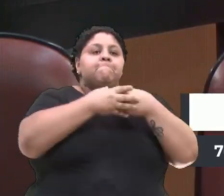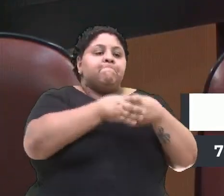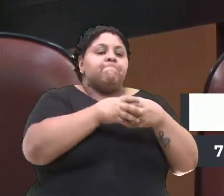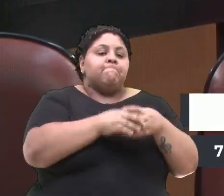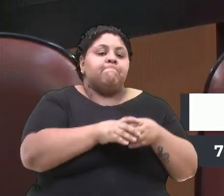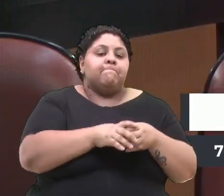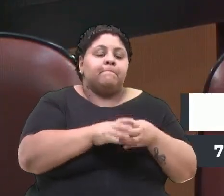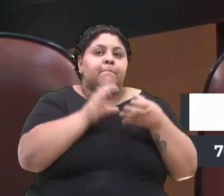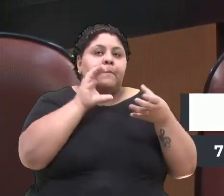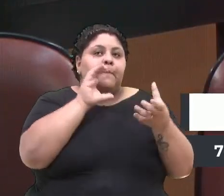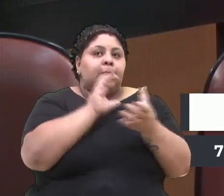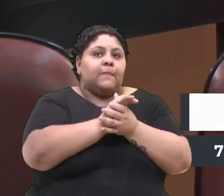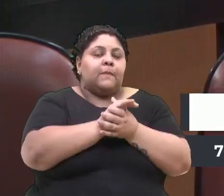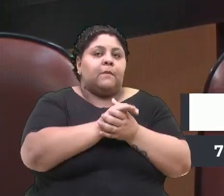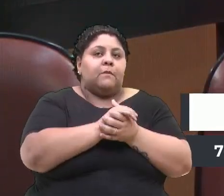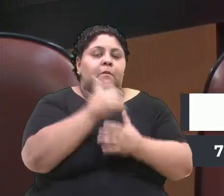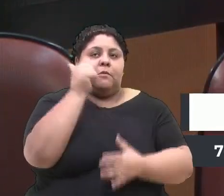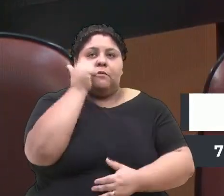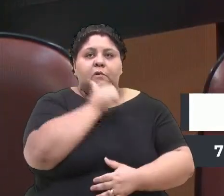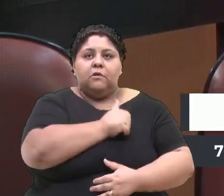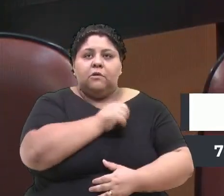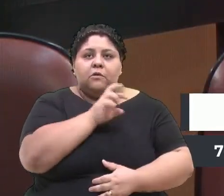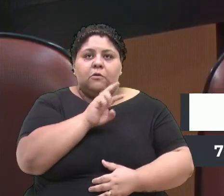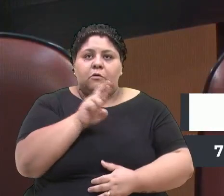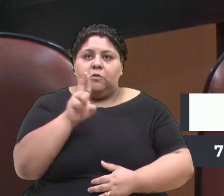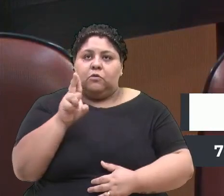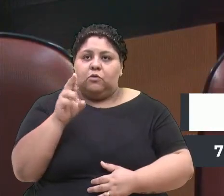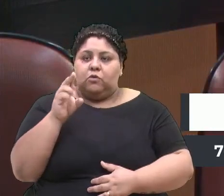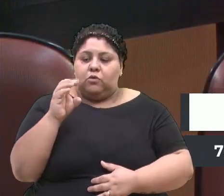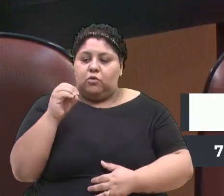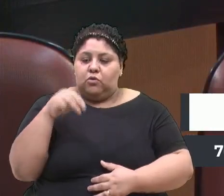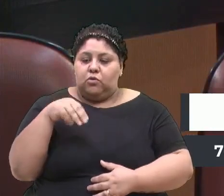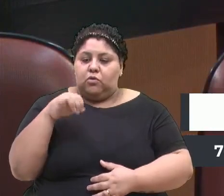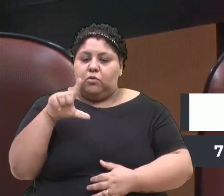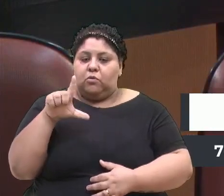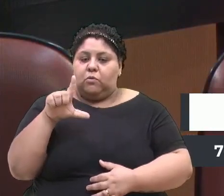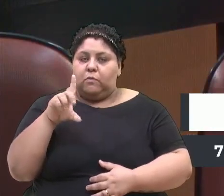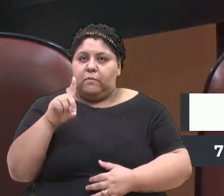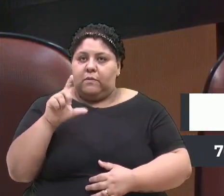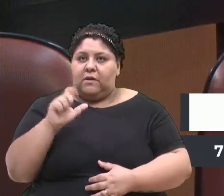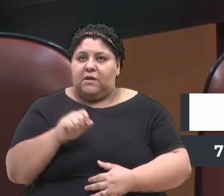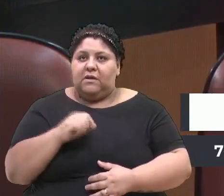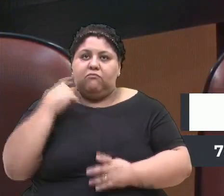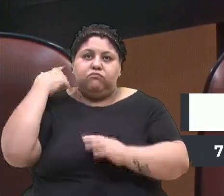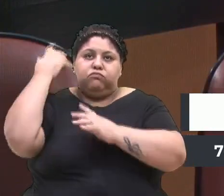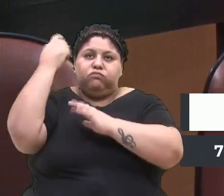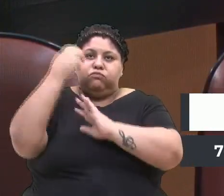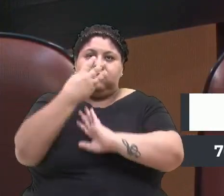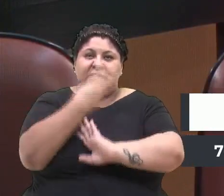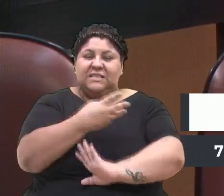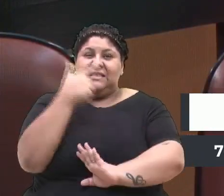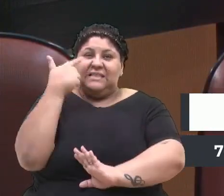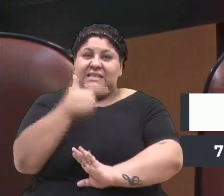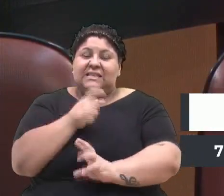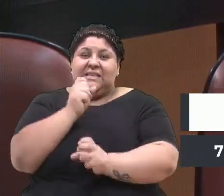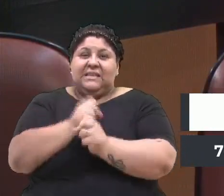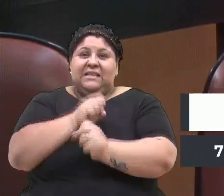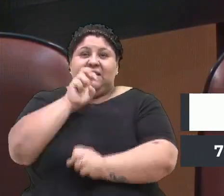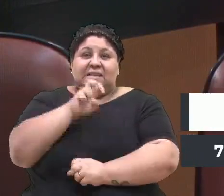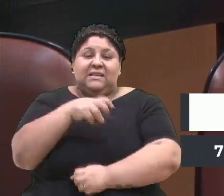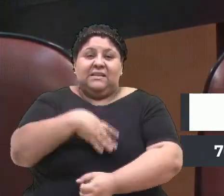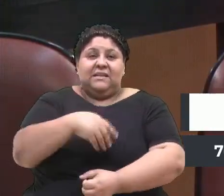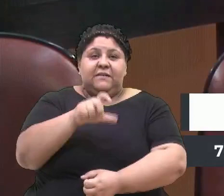estável com a senhora rilda Soares Ribeiro por 37 anos tinha cinco filhos Alexandra